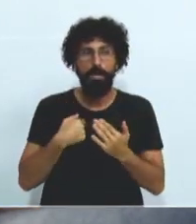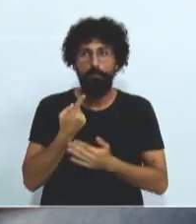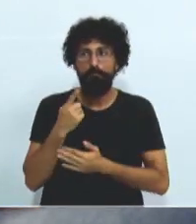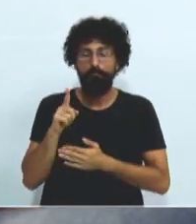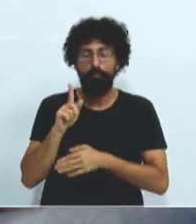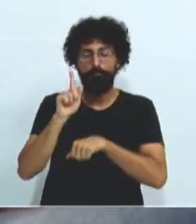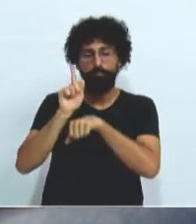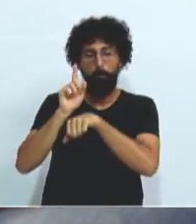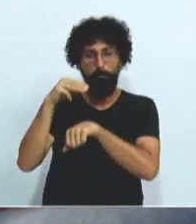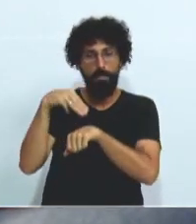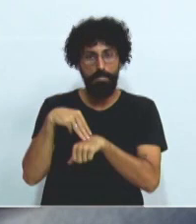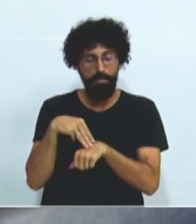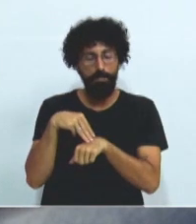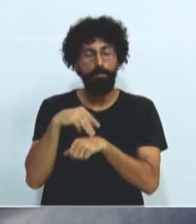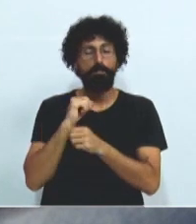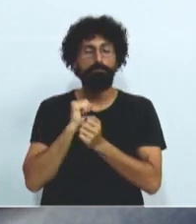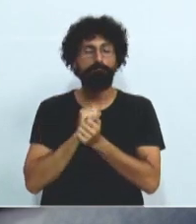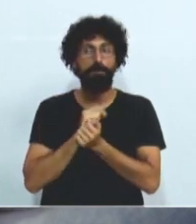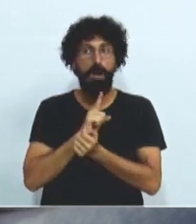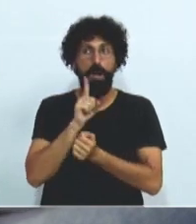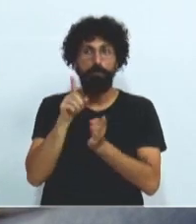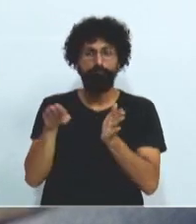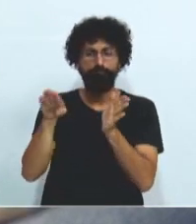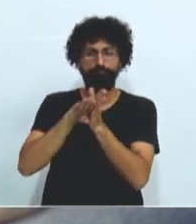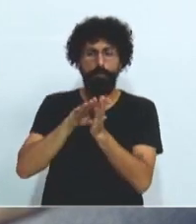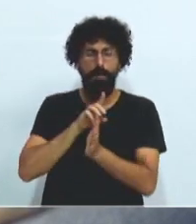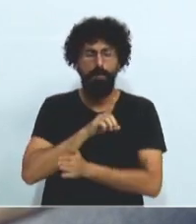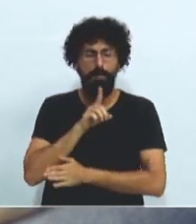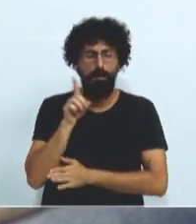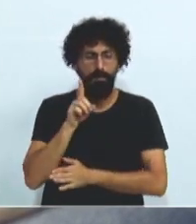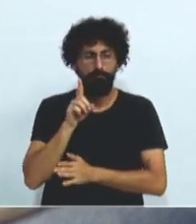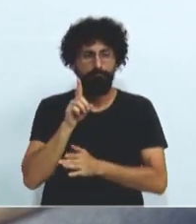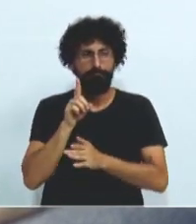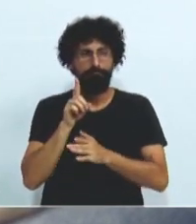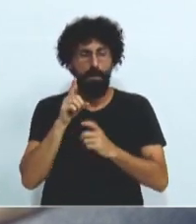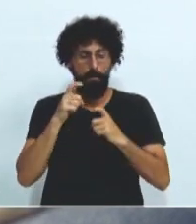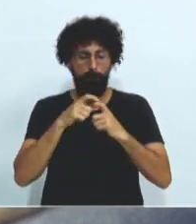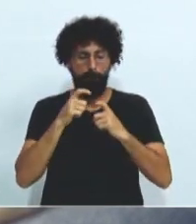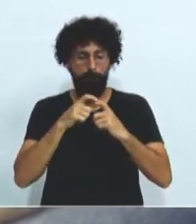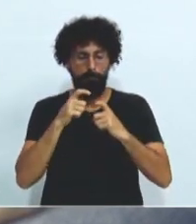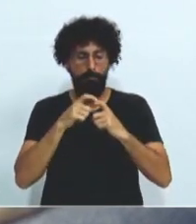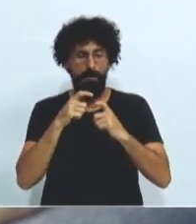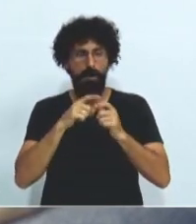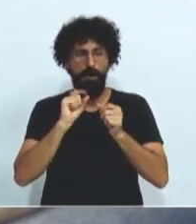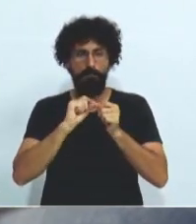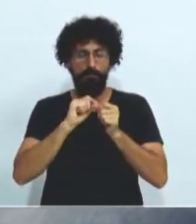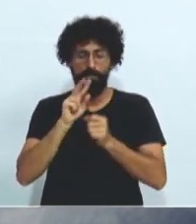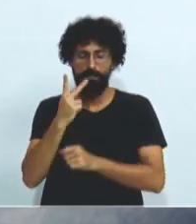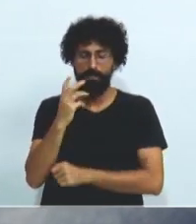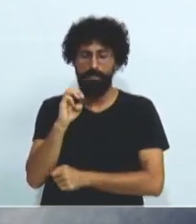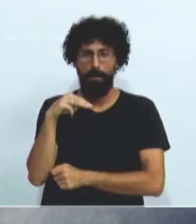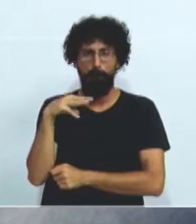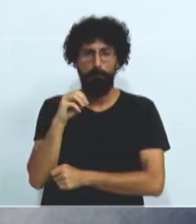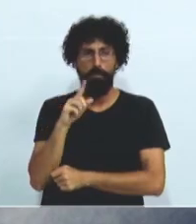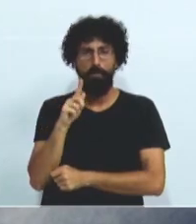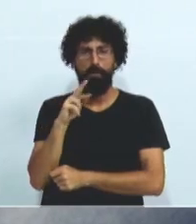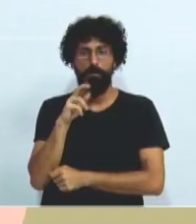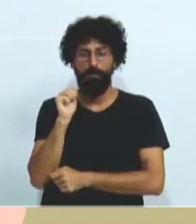Guajará, aí quando chegou lá já, quando a doutora fez o hemograma, né, ela já